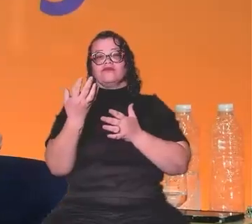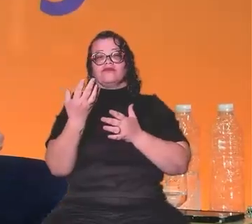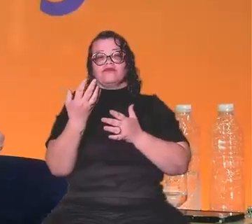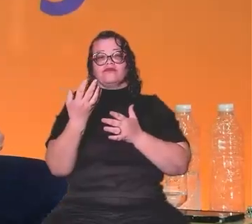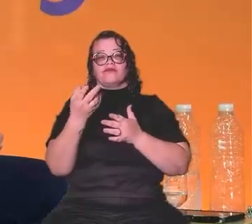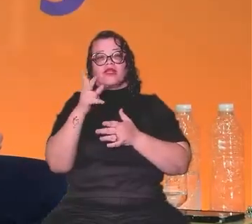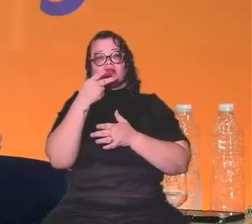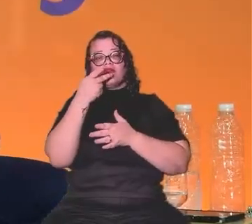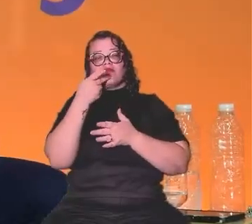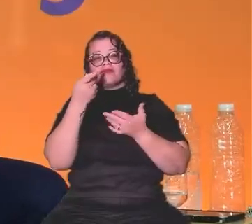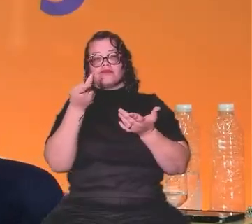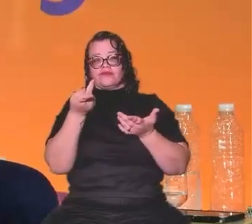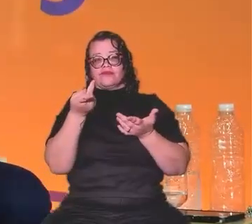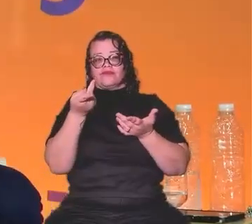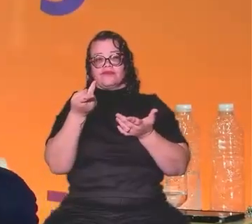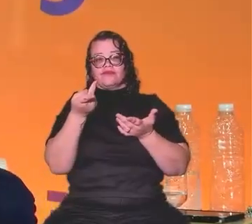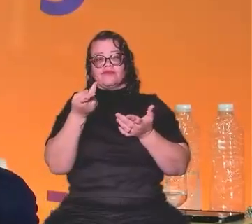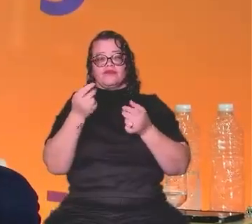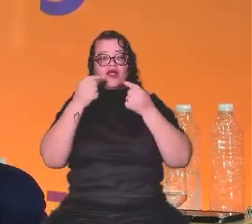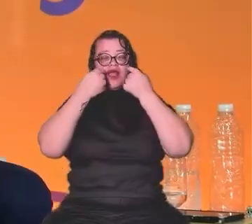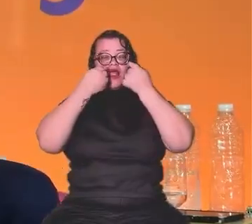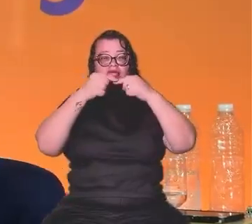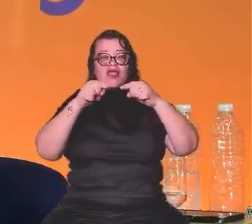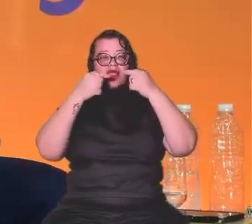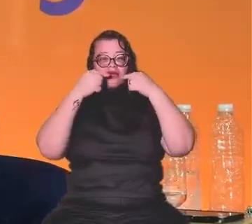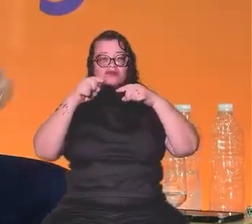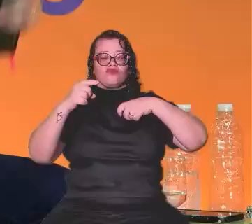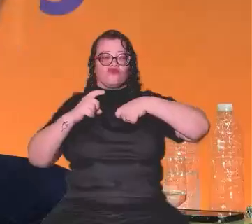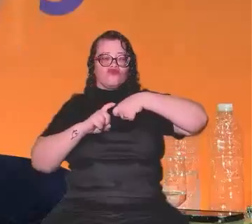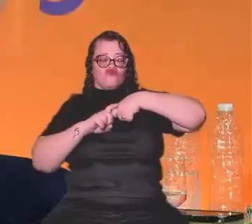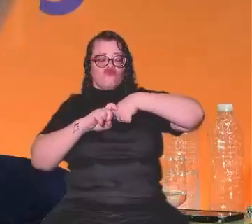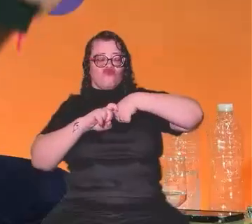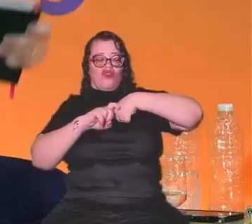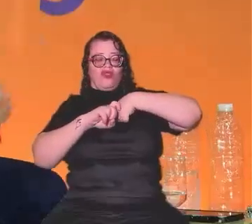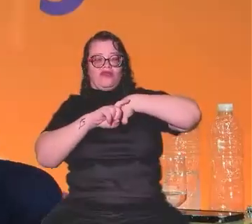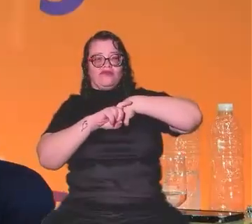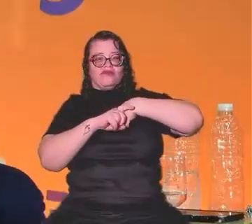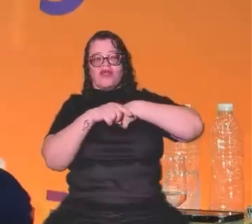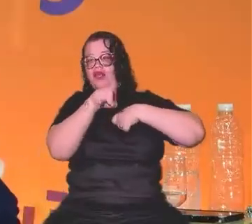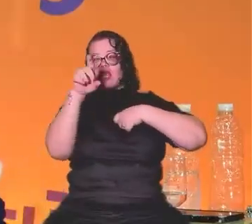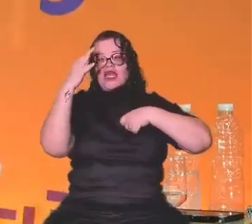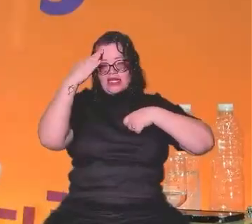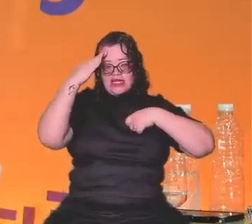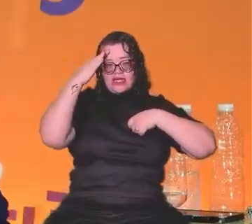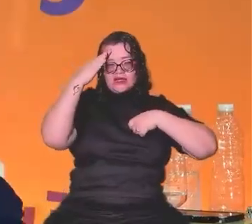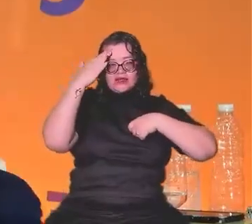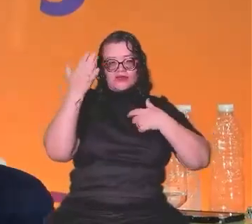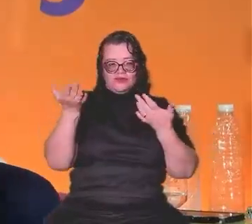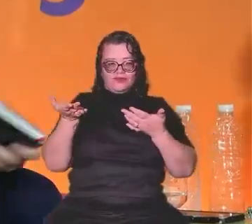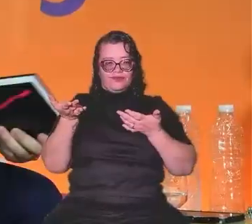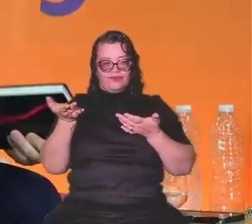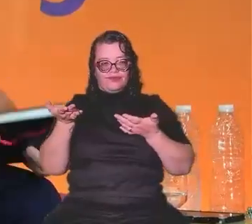poesia, trazer dessa indignação para falar dos vermes, se é que você me entende.